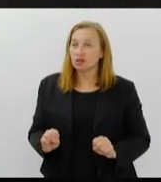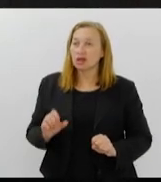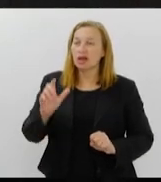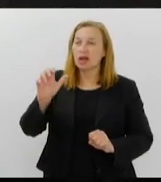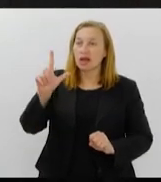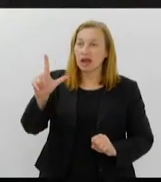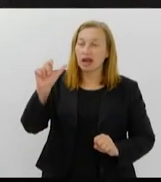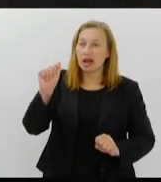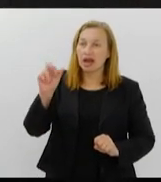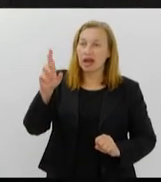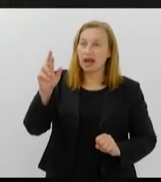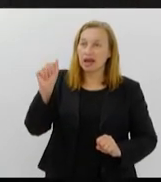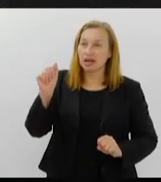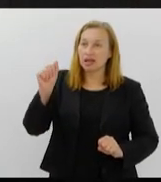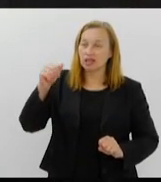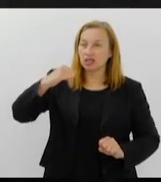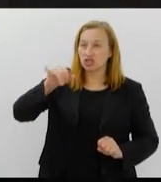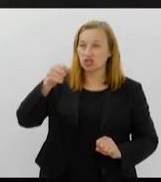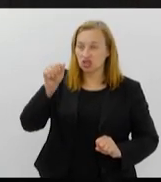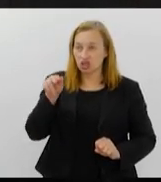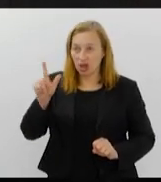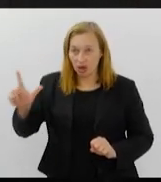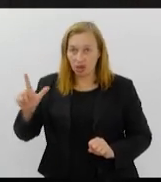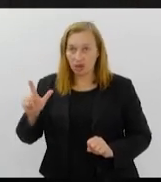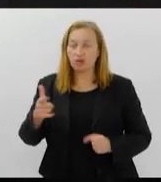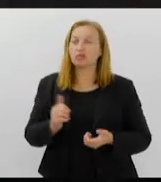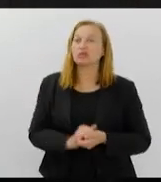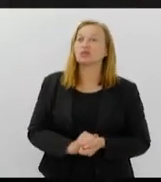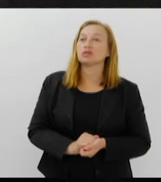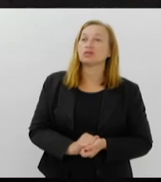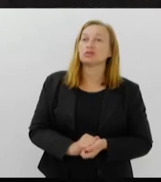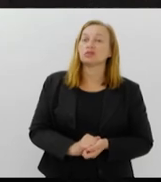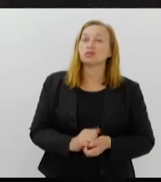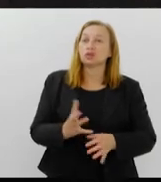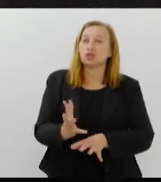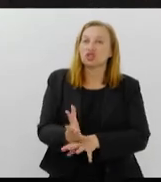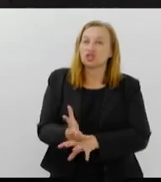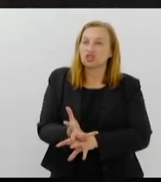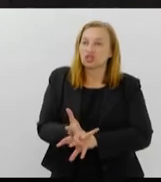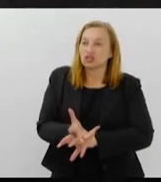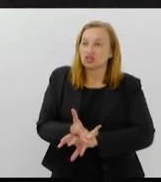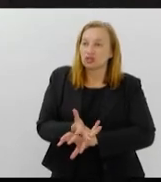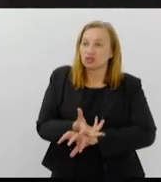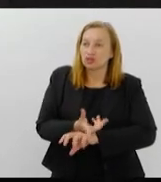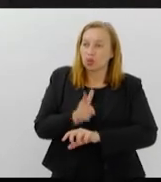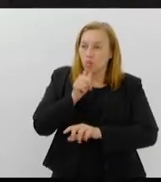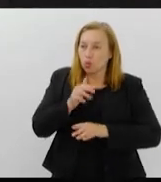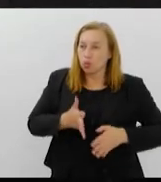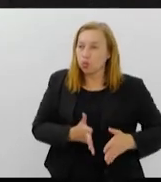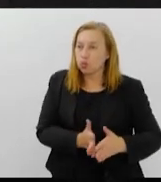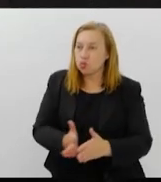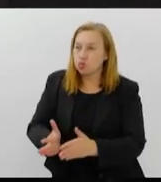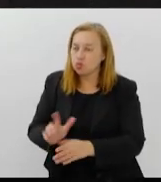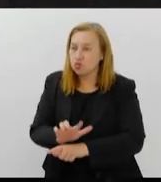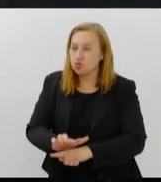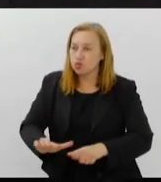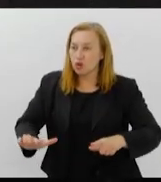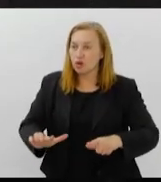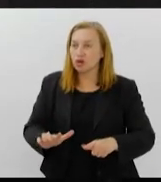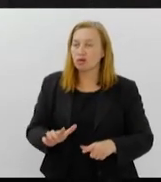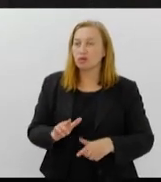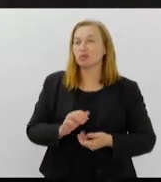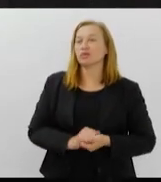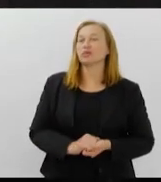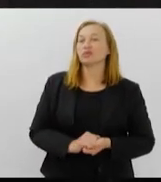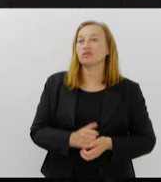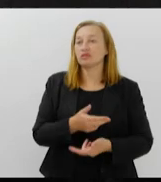Laranjal, com o assoreamento, com a seca nos rios Macacu e Guapiaçu.